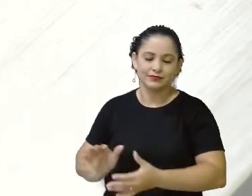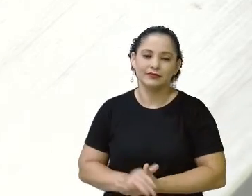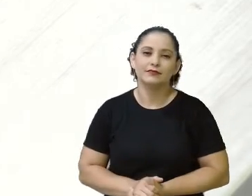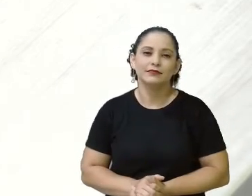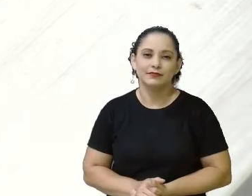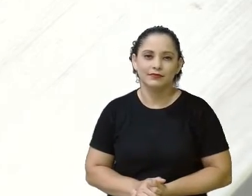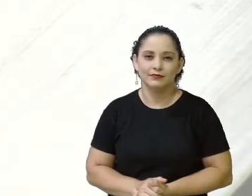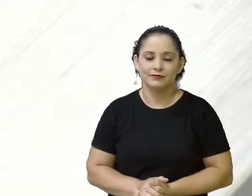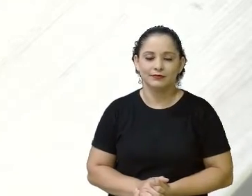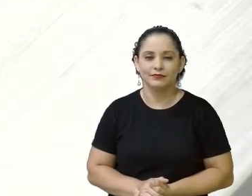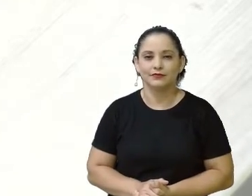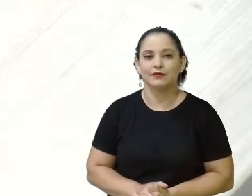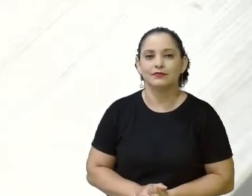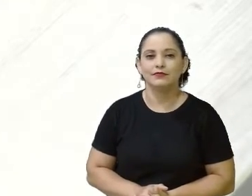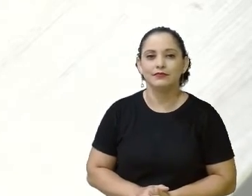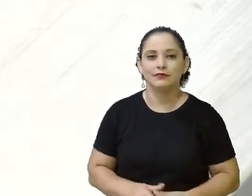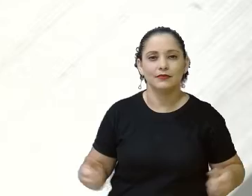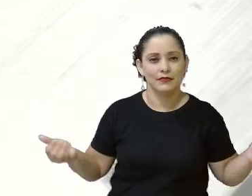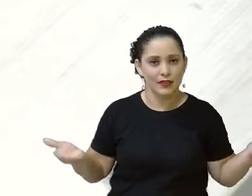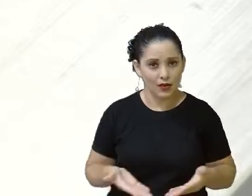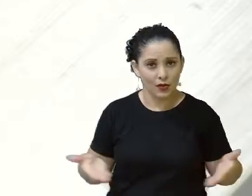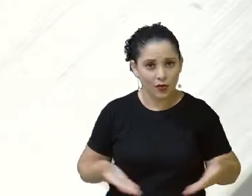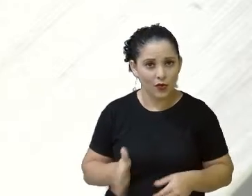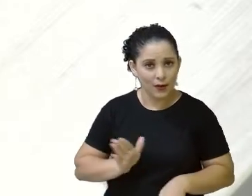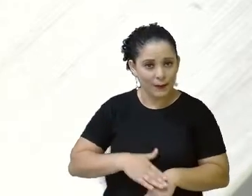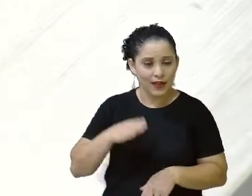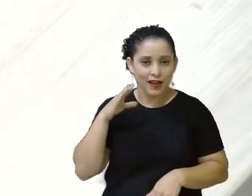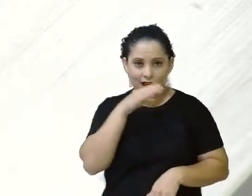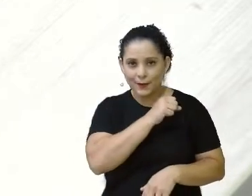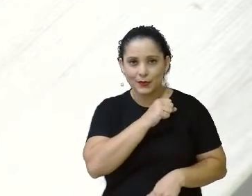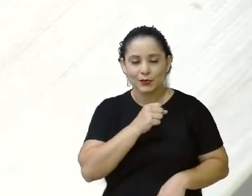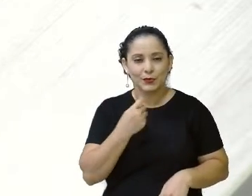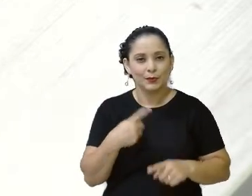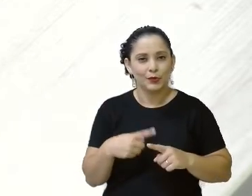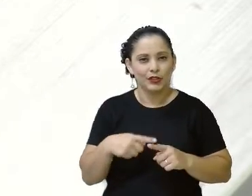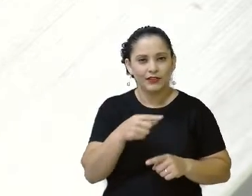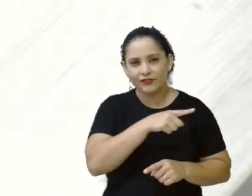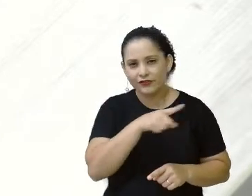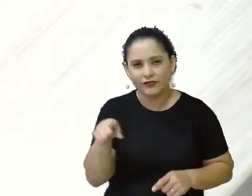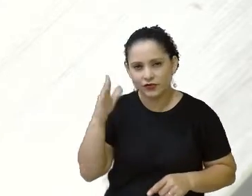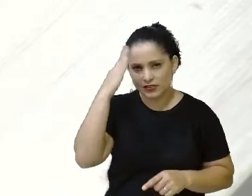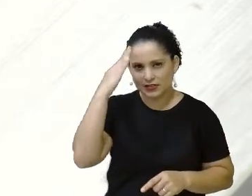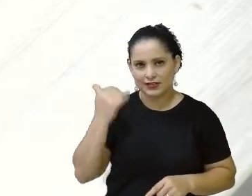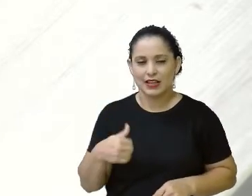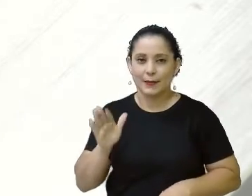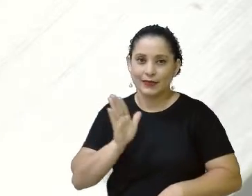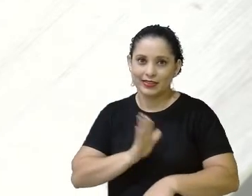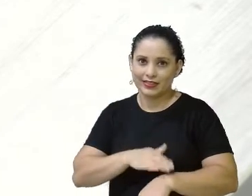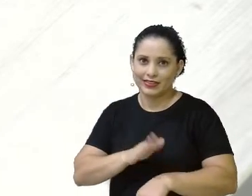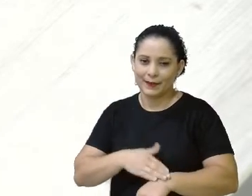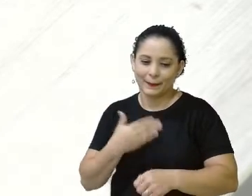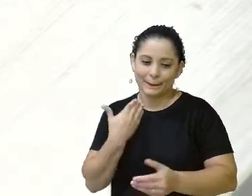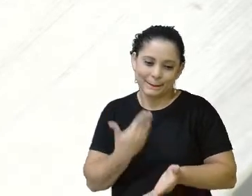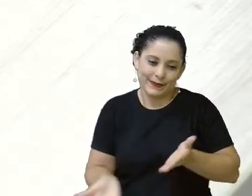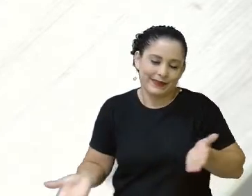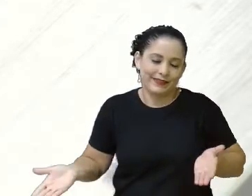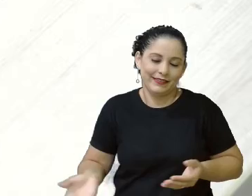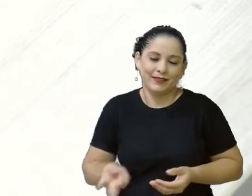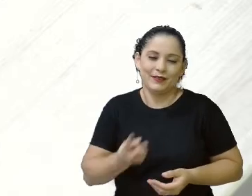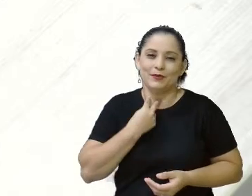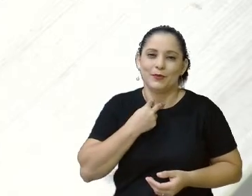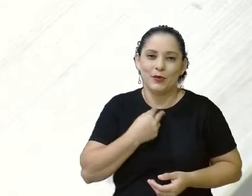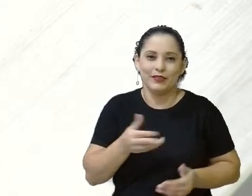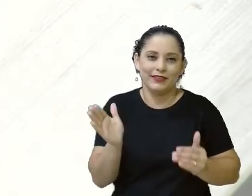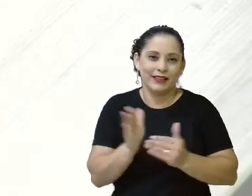É tipo isso. Só estou fazendo de forma mais rápida, porque vocês sabem que eu não posso ficar aqui até